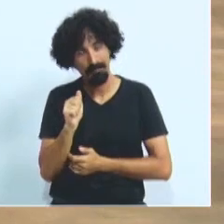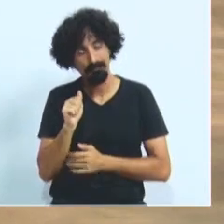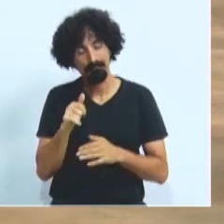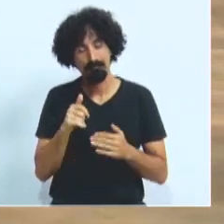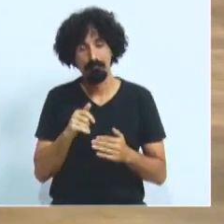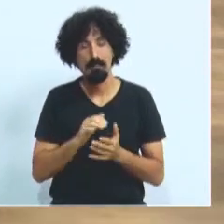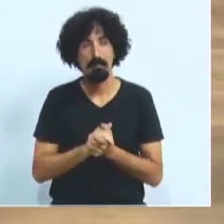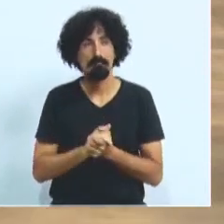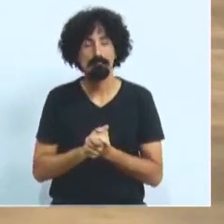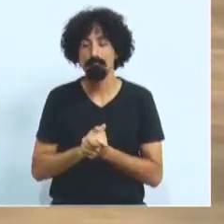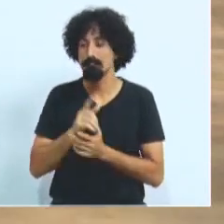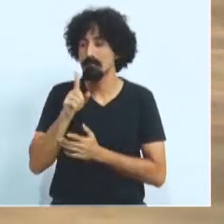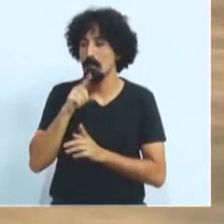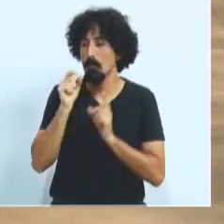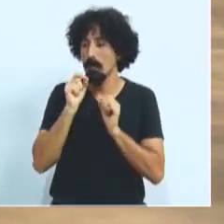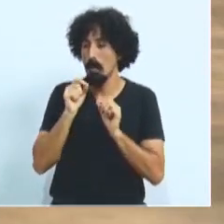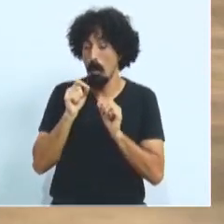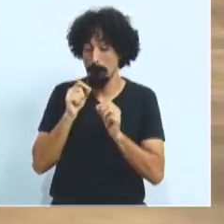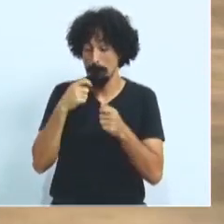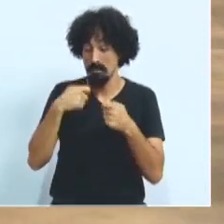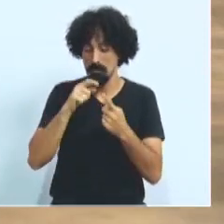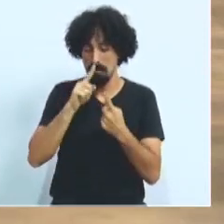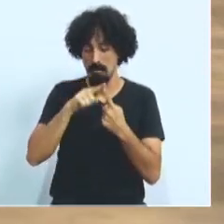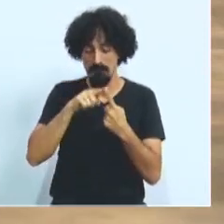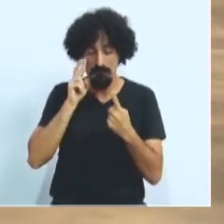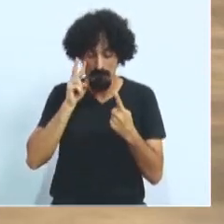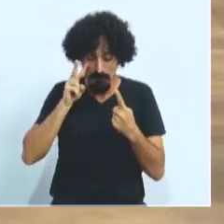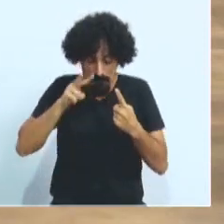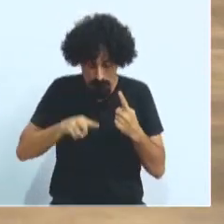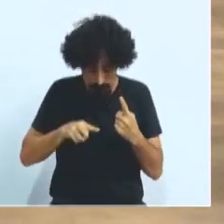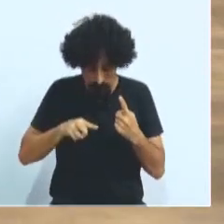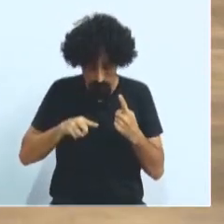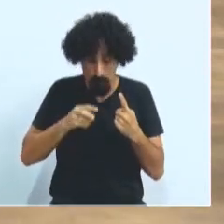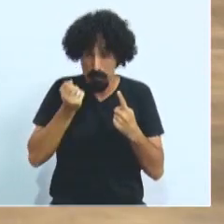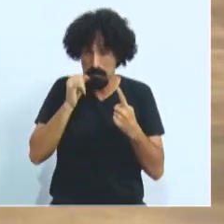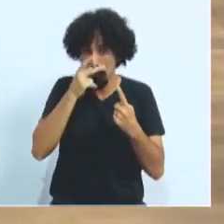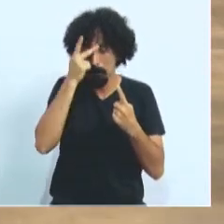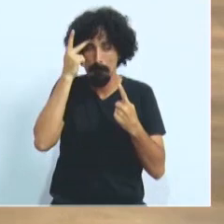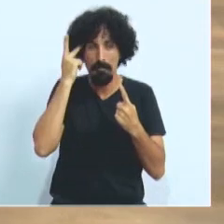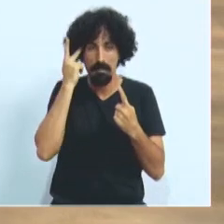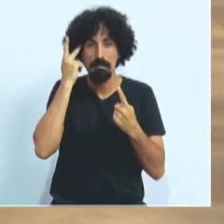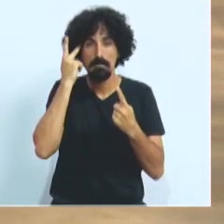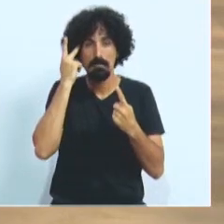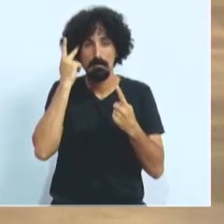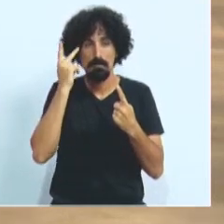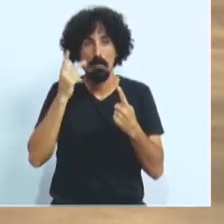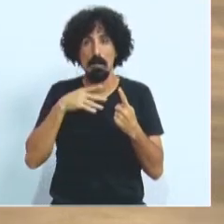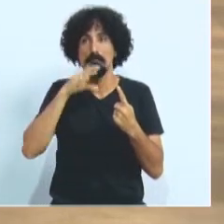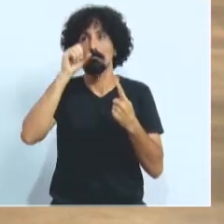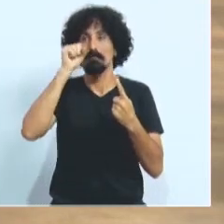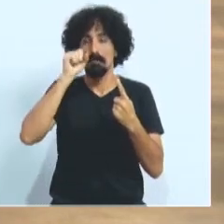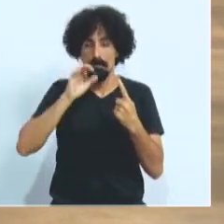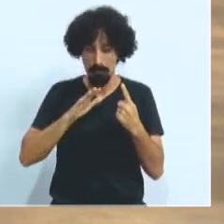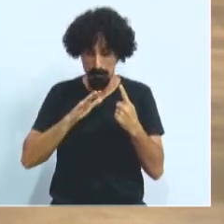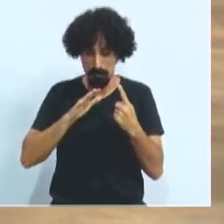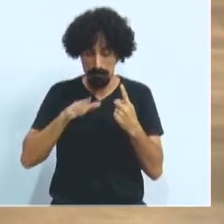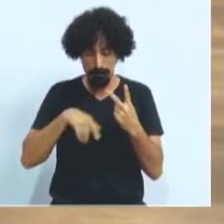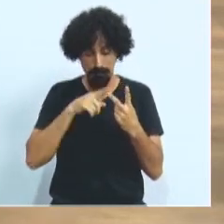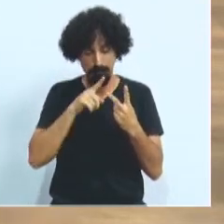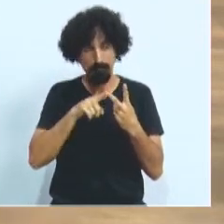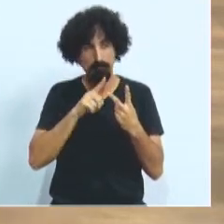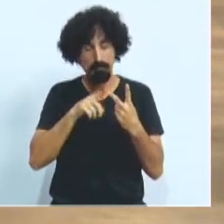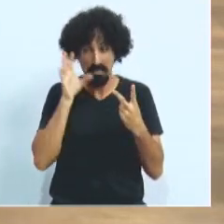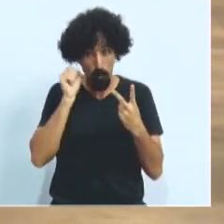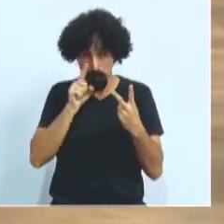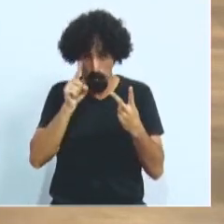chamado ver, ouvir e sentir, né? Você vai chegar, vai verificar se a pessoa está apresentando movimentos respiratórios. Uhum. Não ouviu,